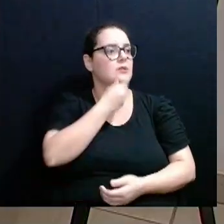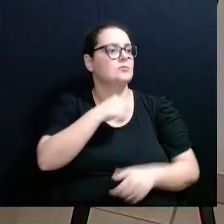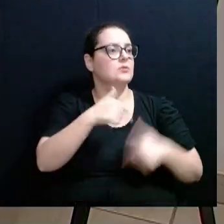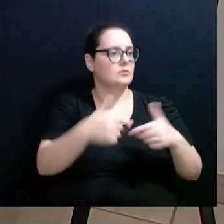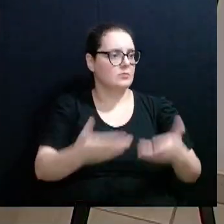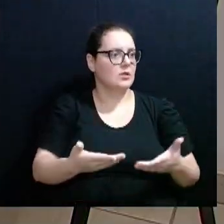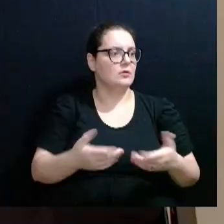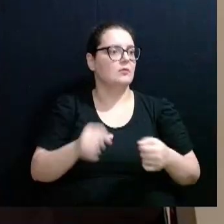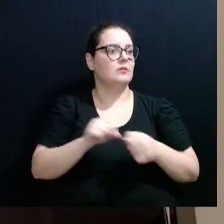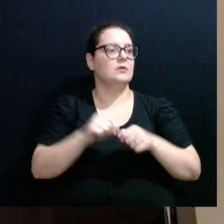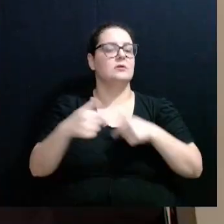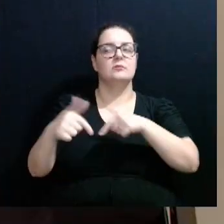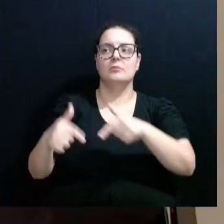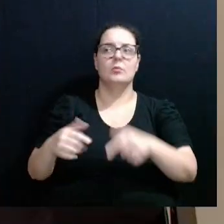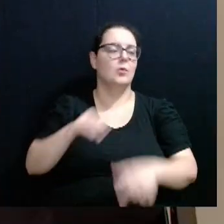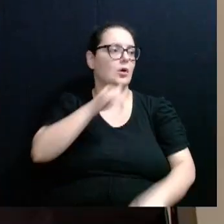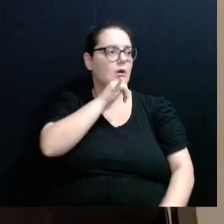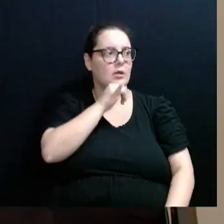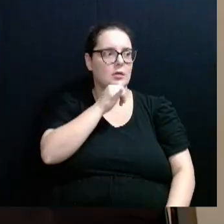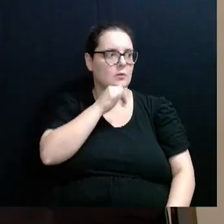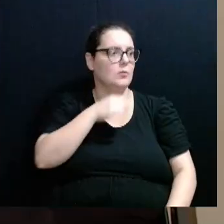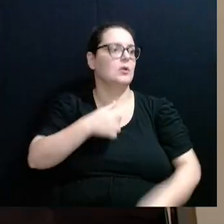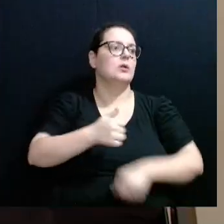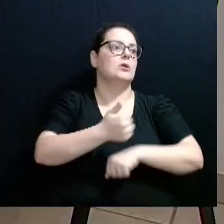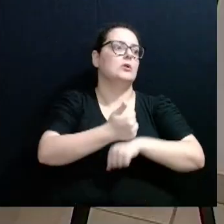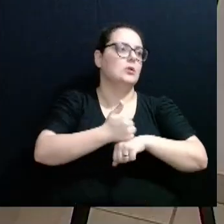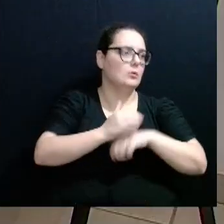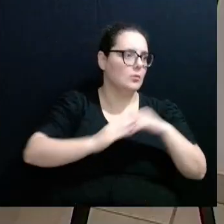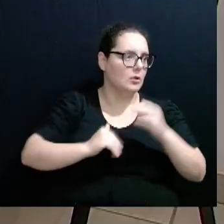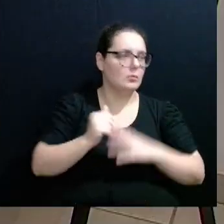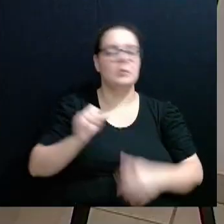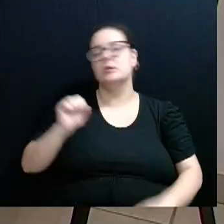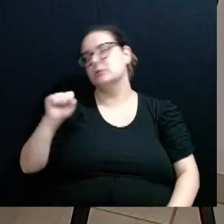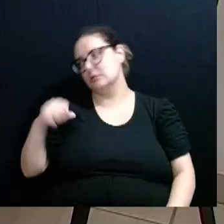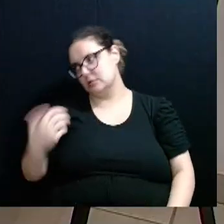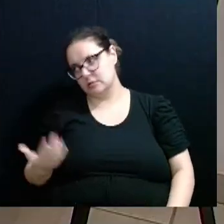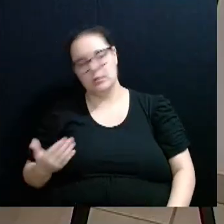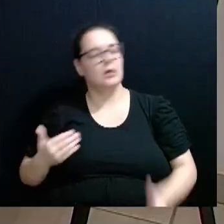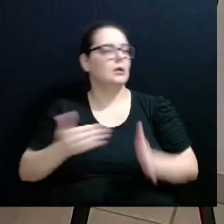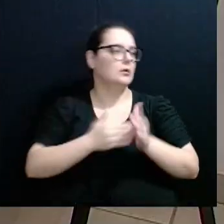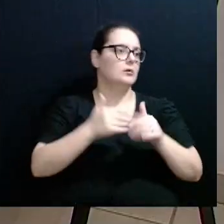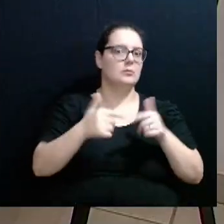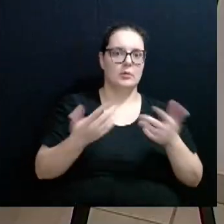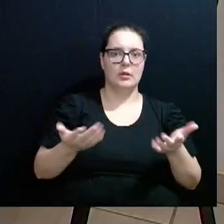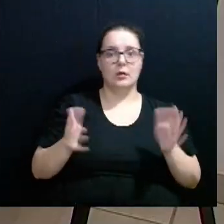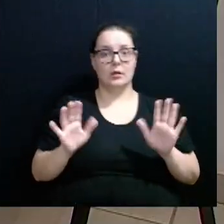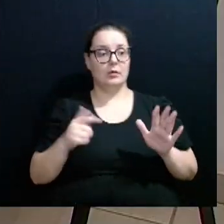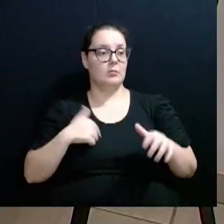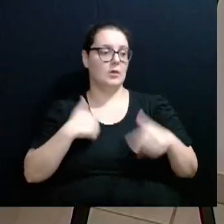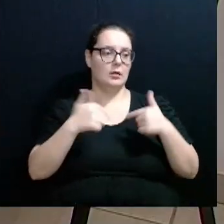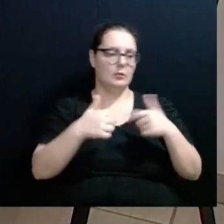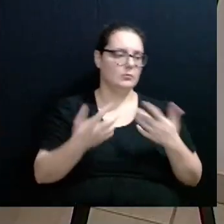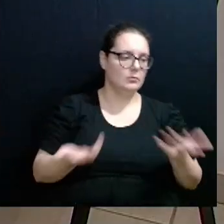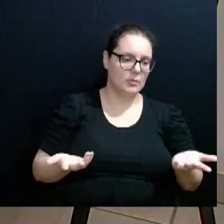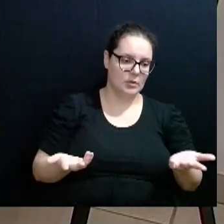exemplo, da profissionalização. Sim, vai. Mesmo que os que trabalham... Ah, não, mas eu estou trabalhando em alguma coisa, mas eu quero sim ter uma profissão.